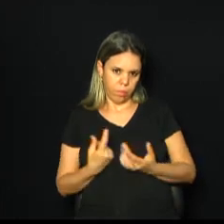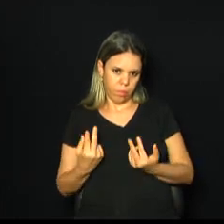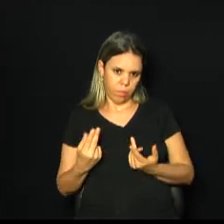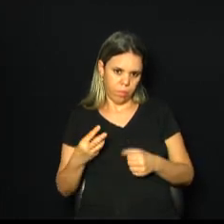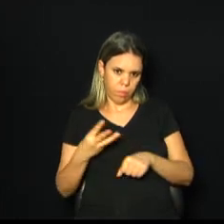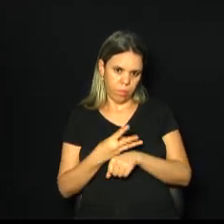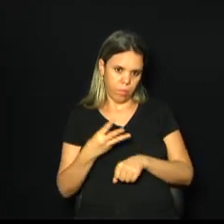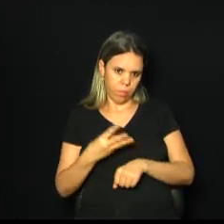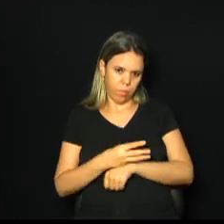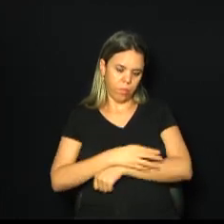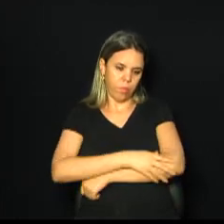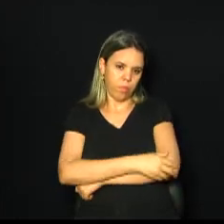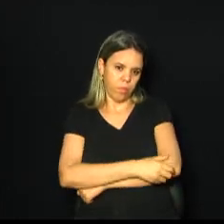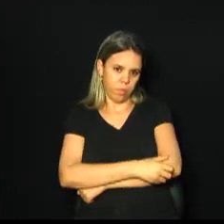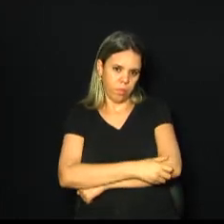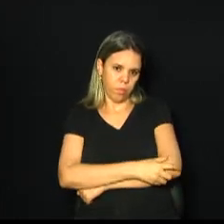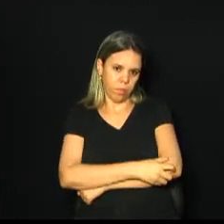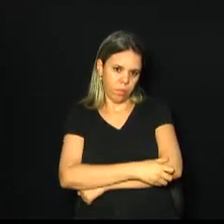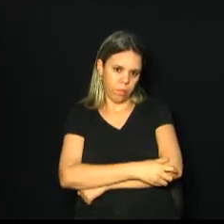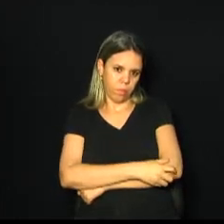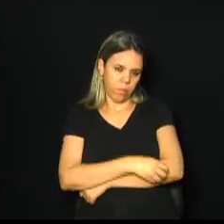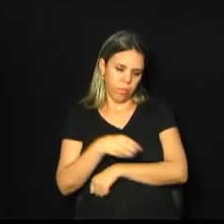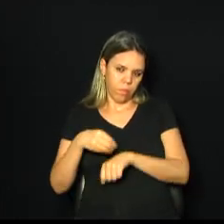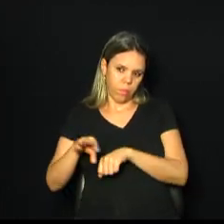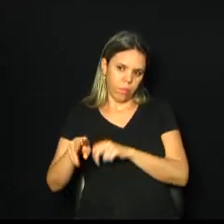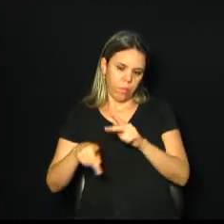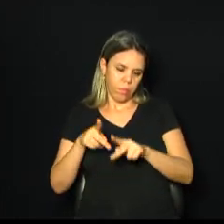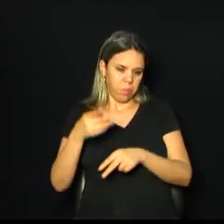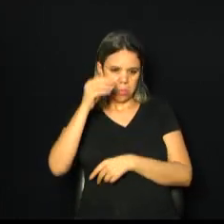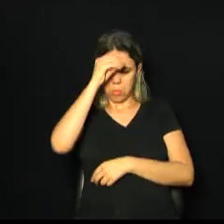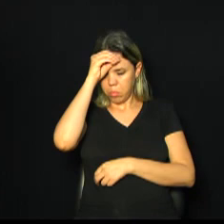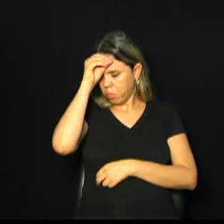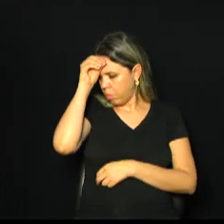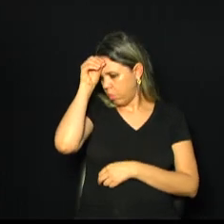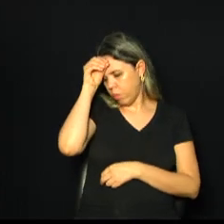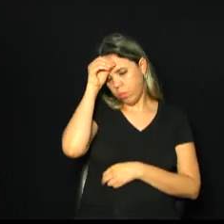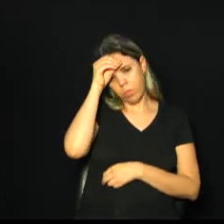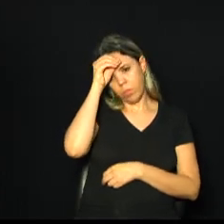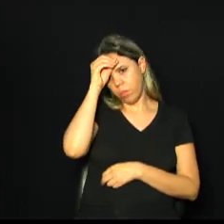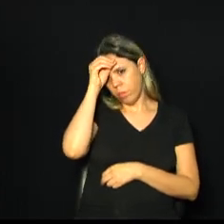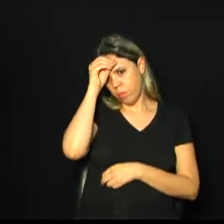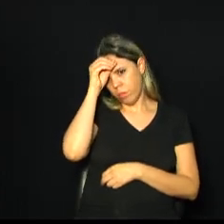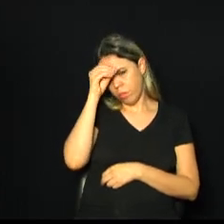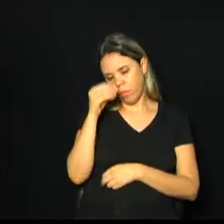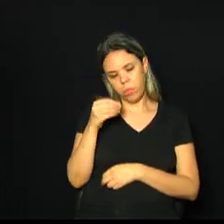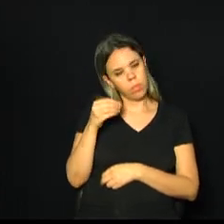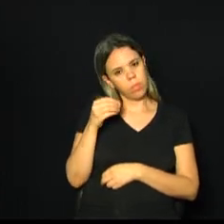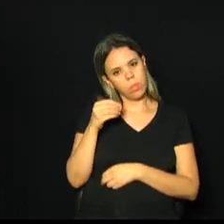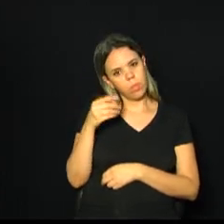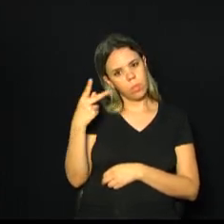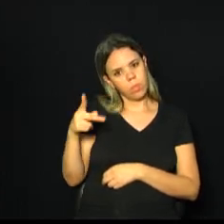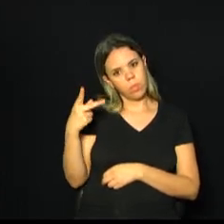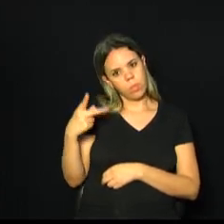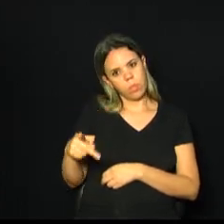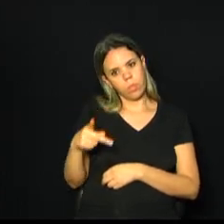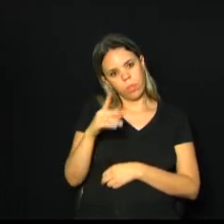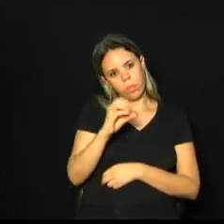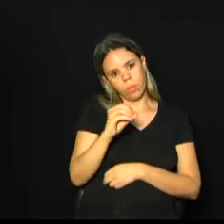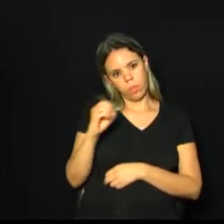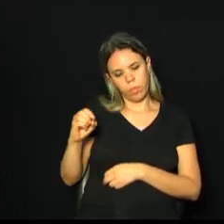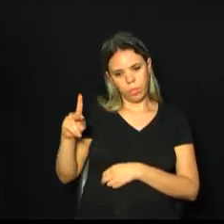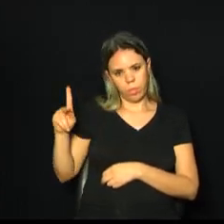WhatsApp que você clica, ou passa a informação para a pessoa sem você saber, e ele pega esse teu cookie, que